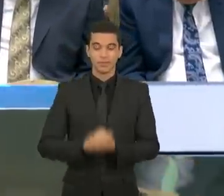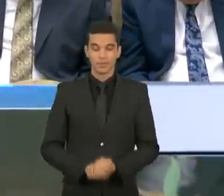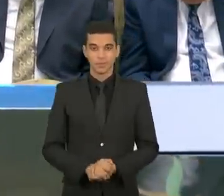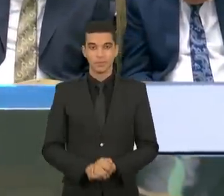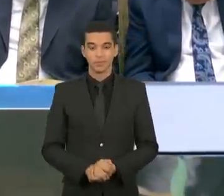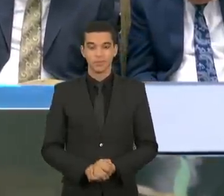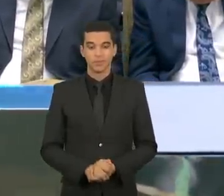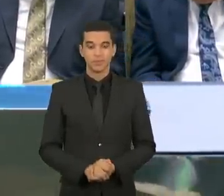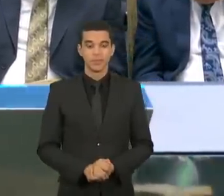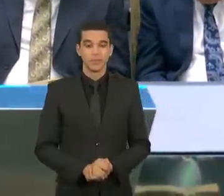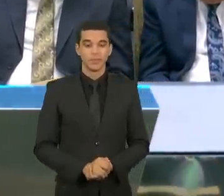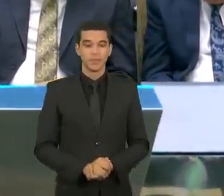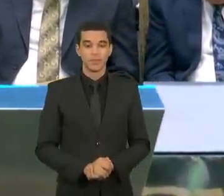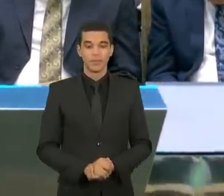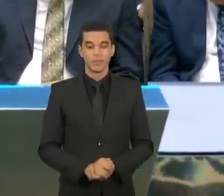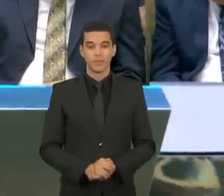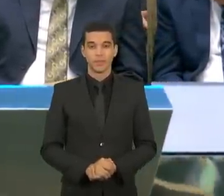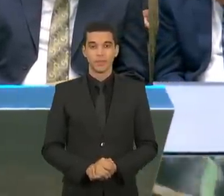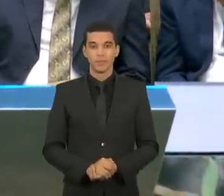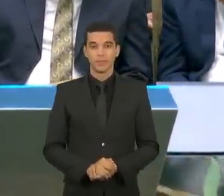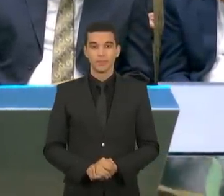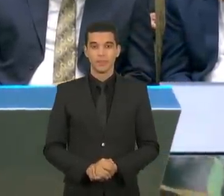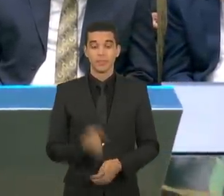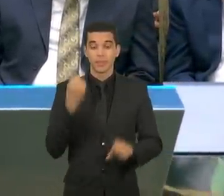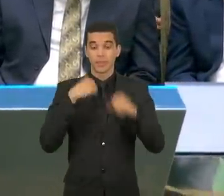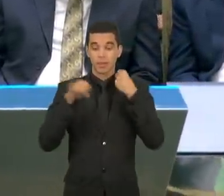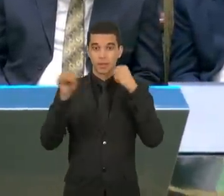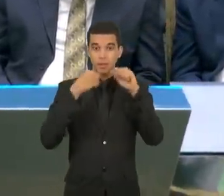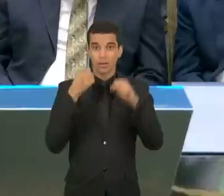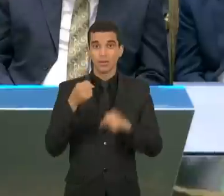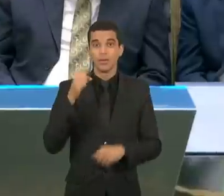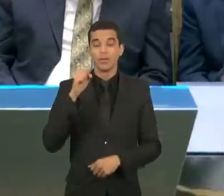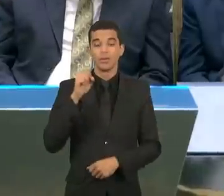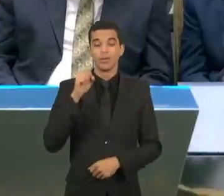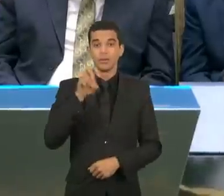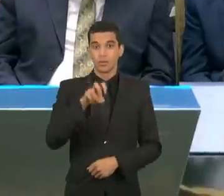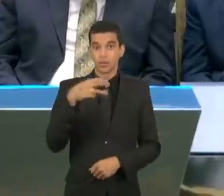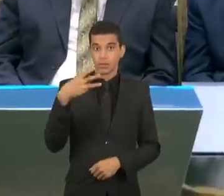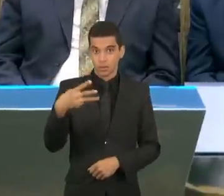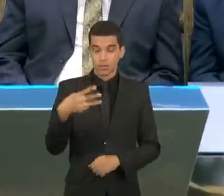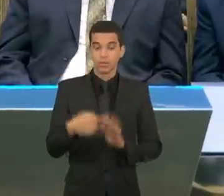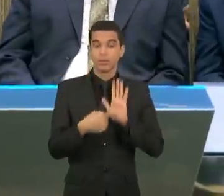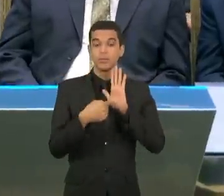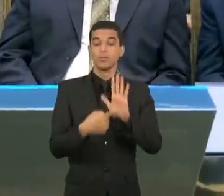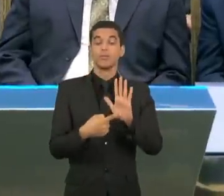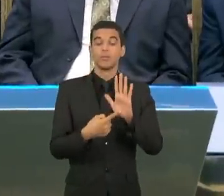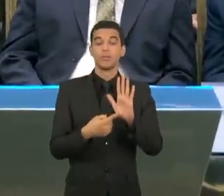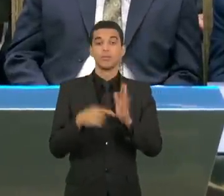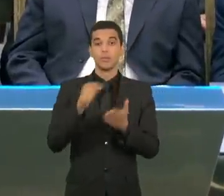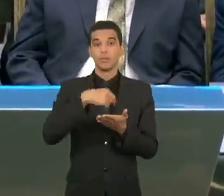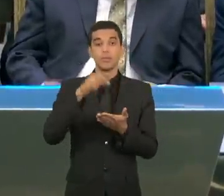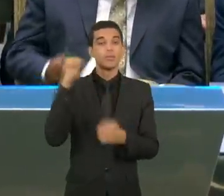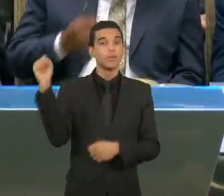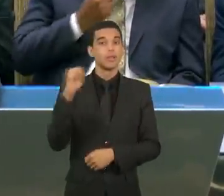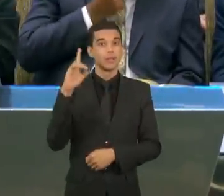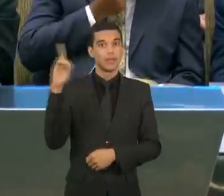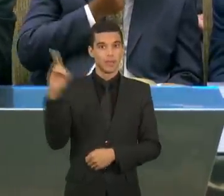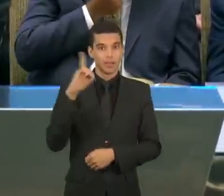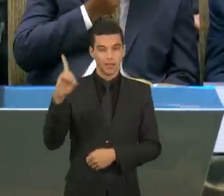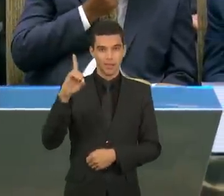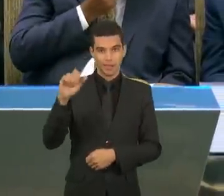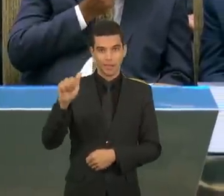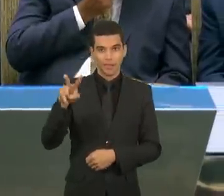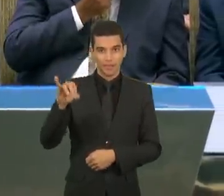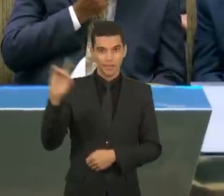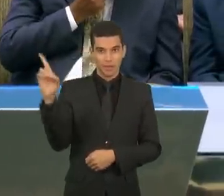Davi, no Salmo 53, um salmo feito para o chefe dos músicos. Por isso que ele diz assim: